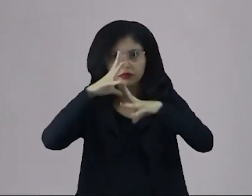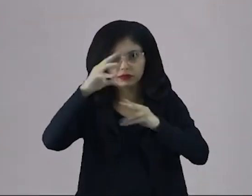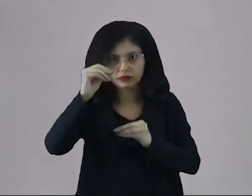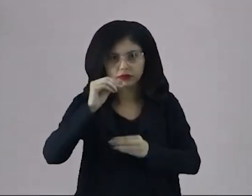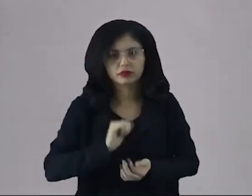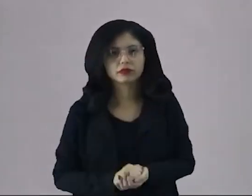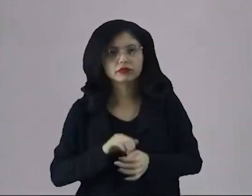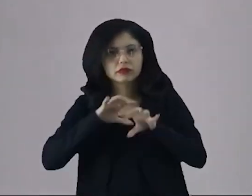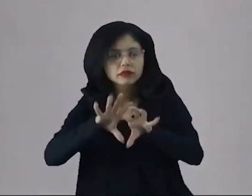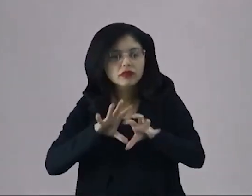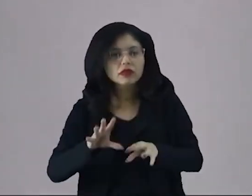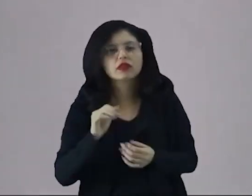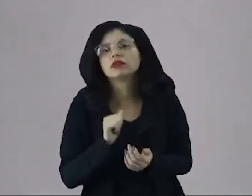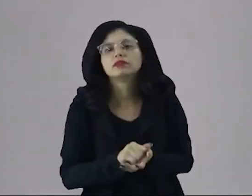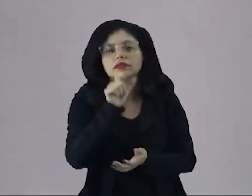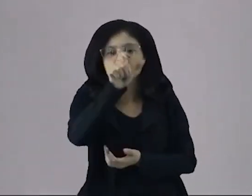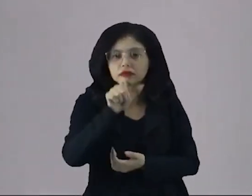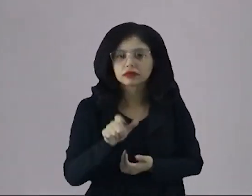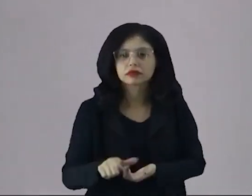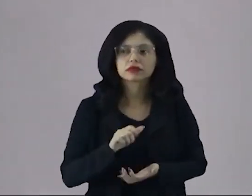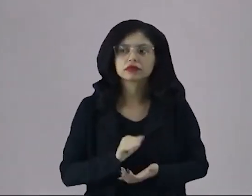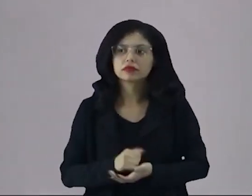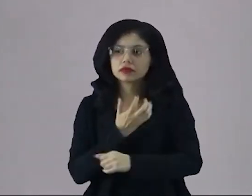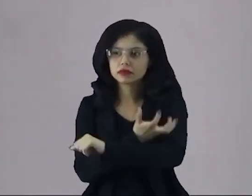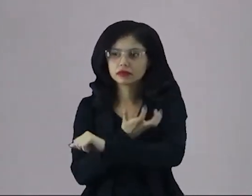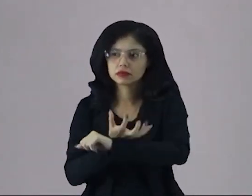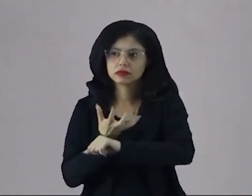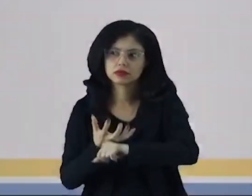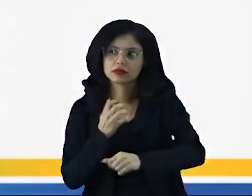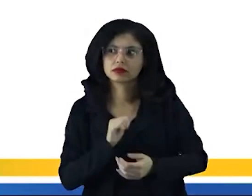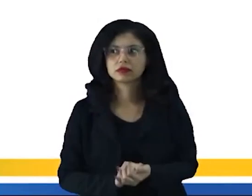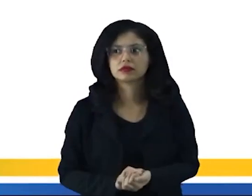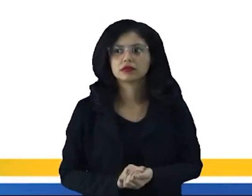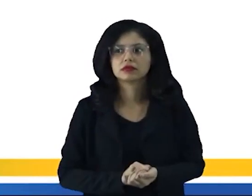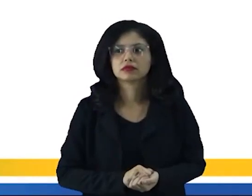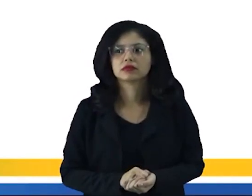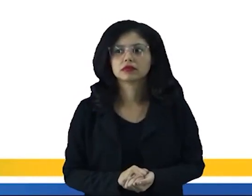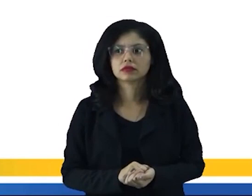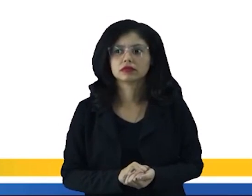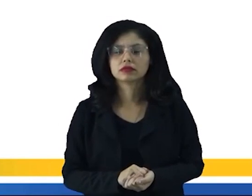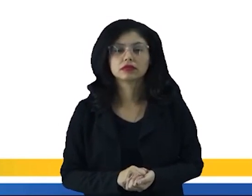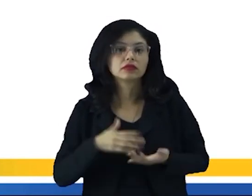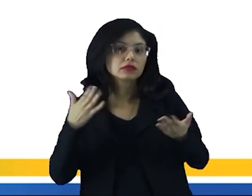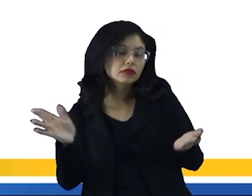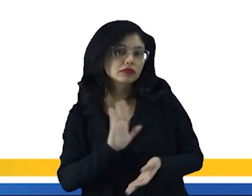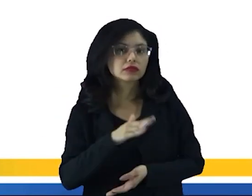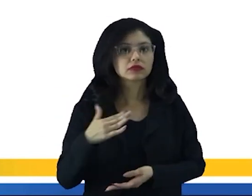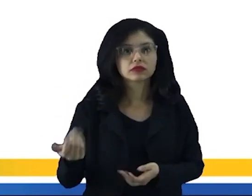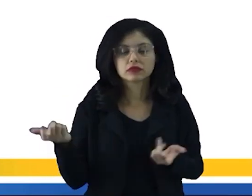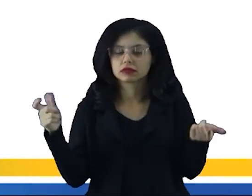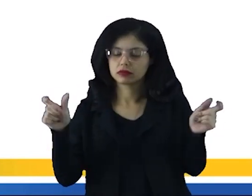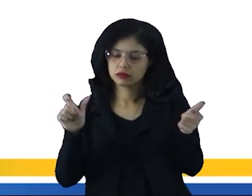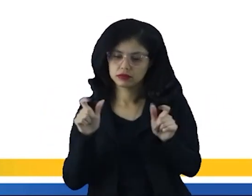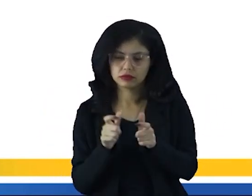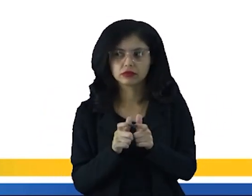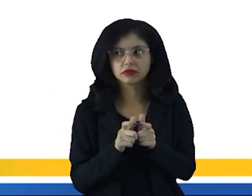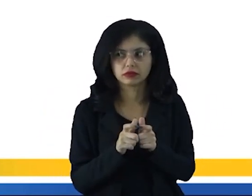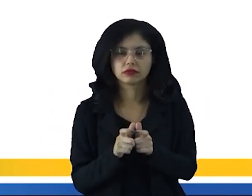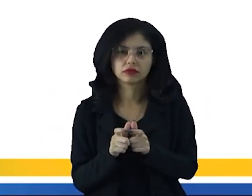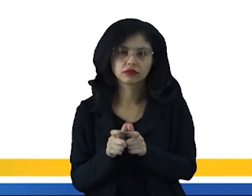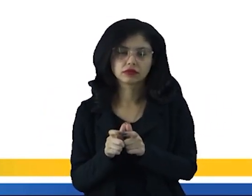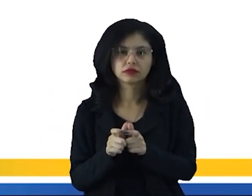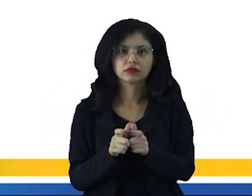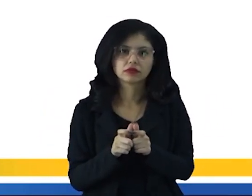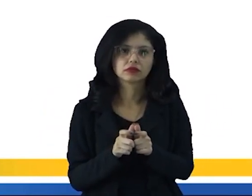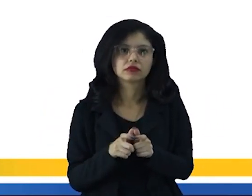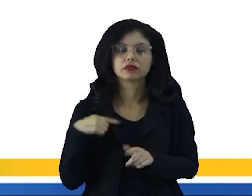Então, esse é o perfil da vegetação de montanha. Então, quanto menor